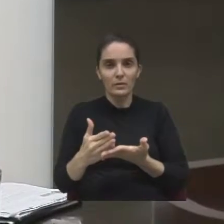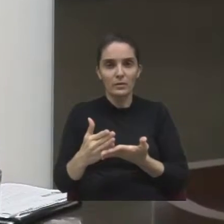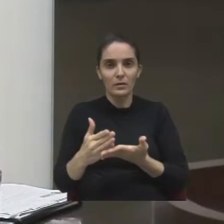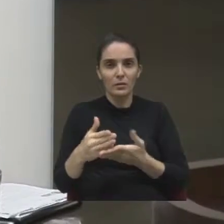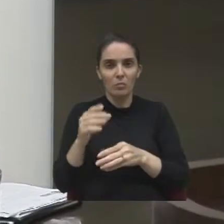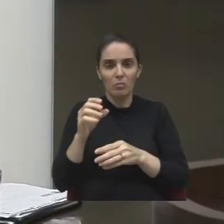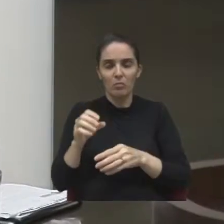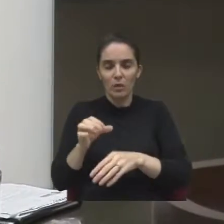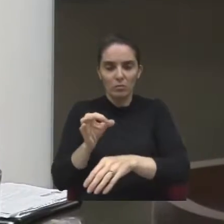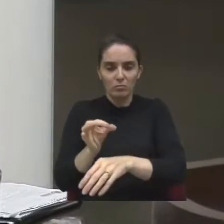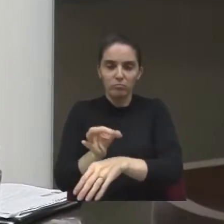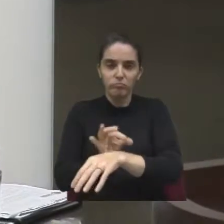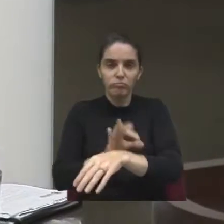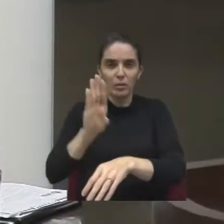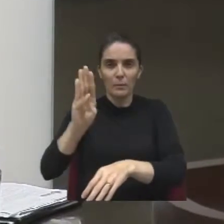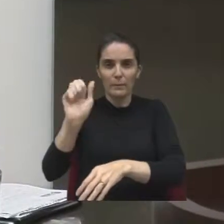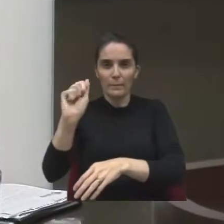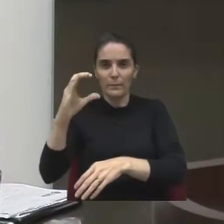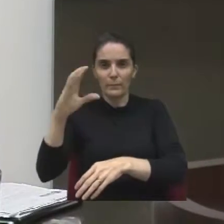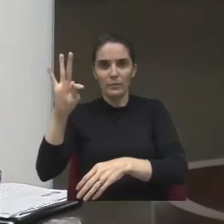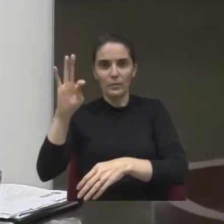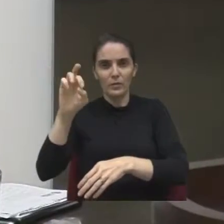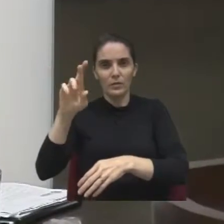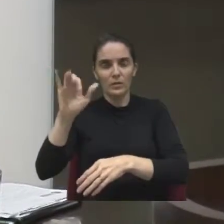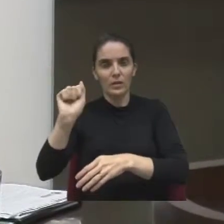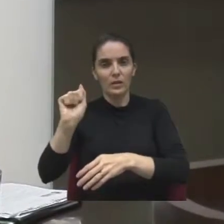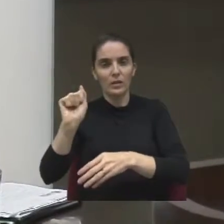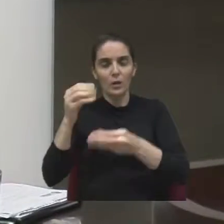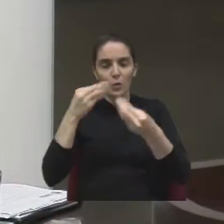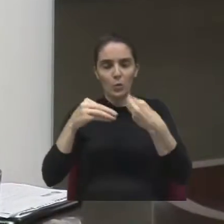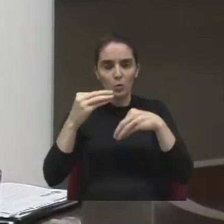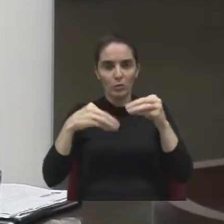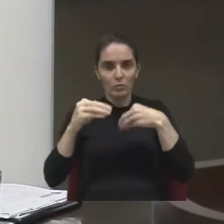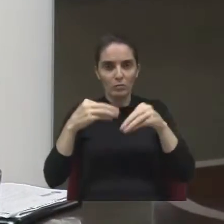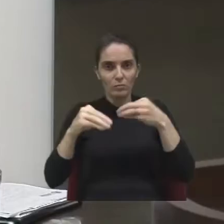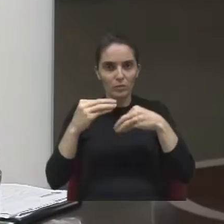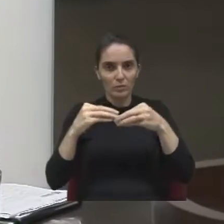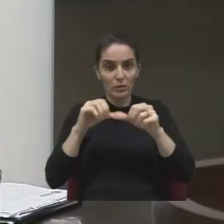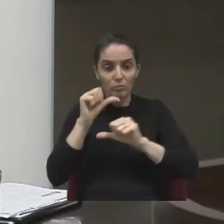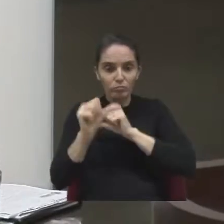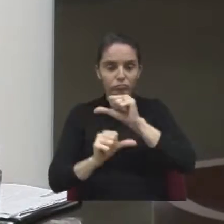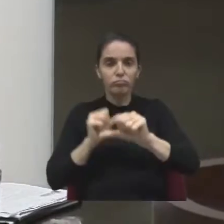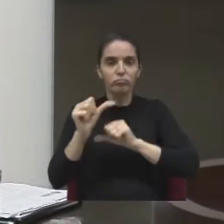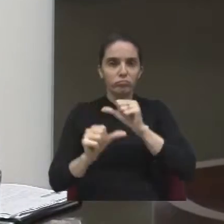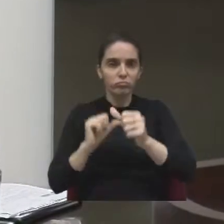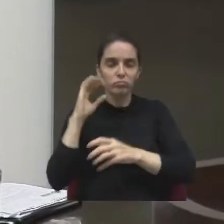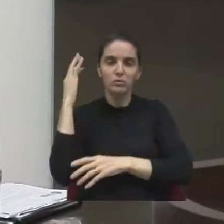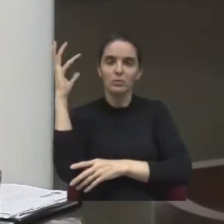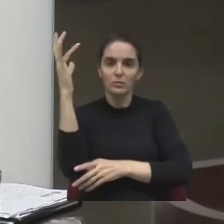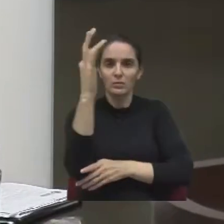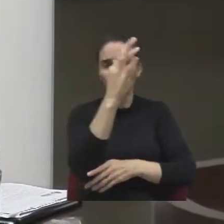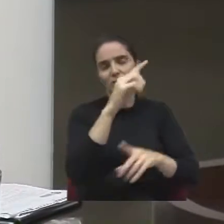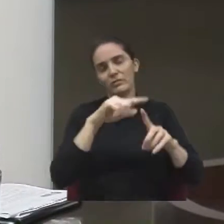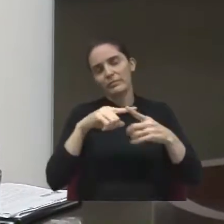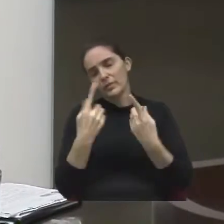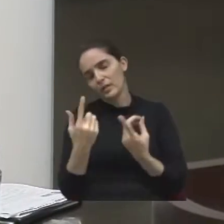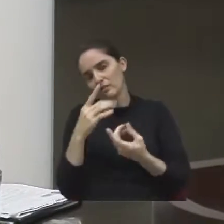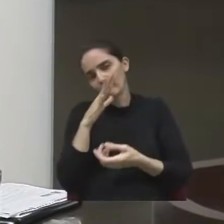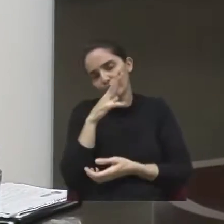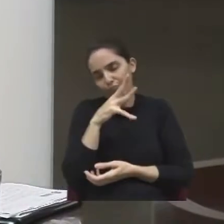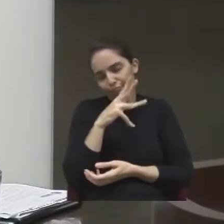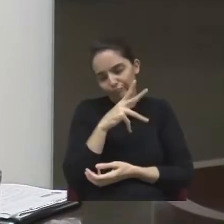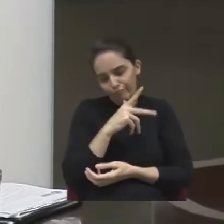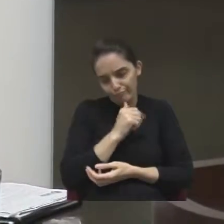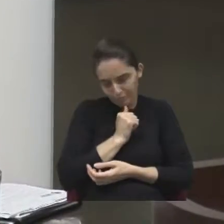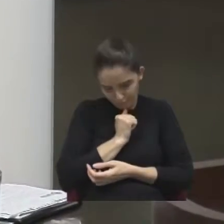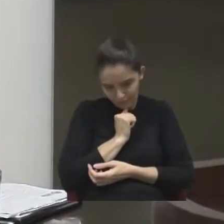que o plástico se transforme na natureza, mas isso vai demandar tempo ainda para que a